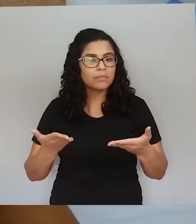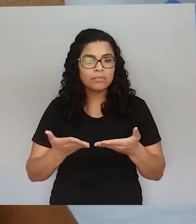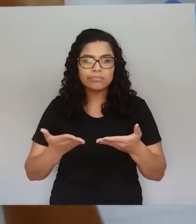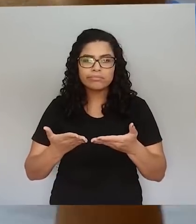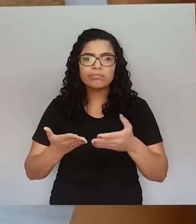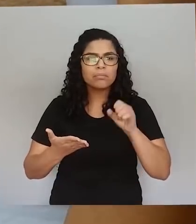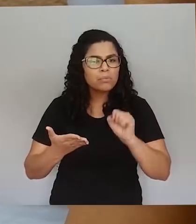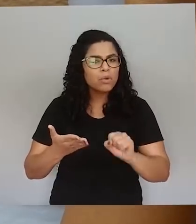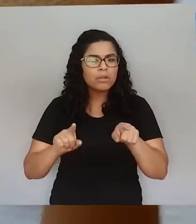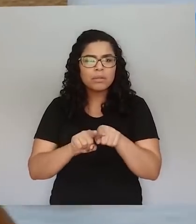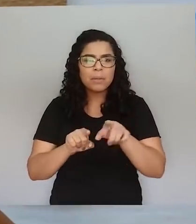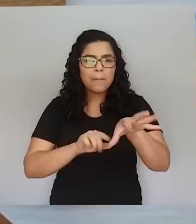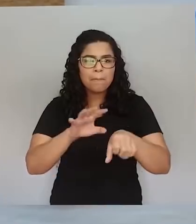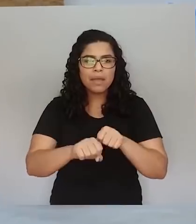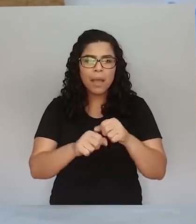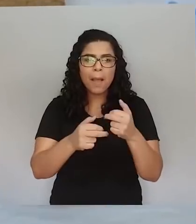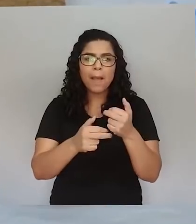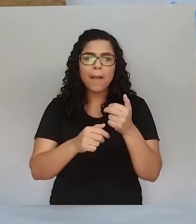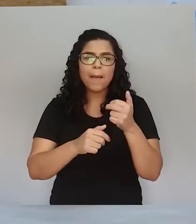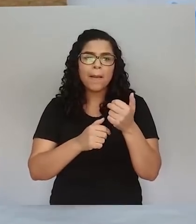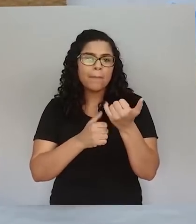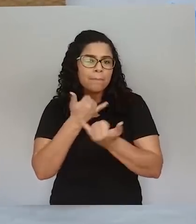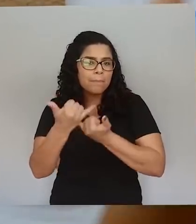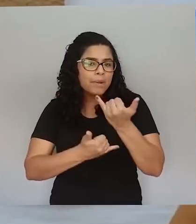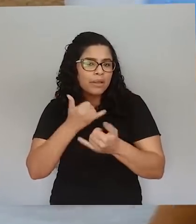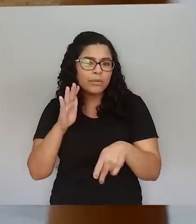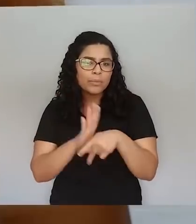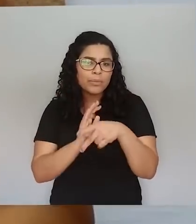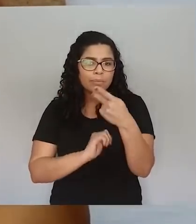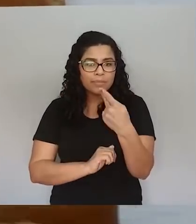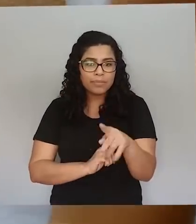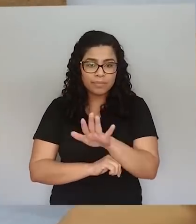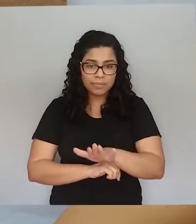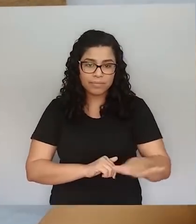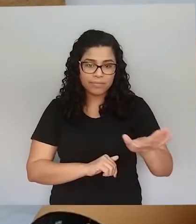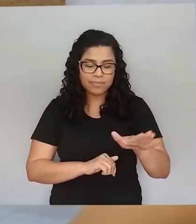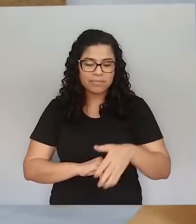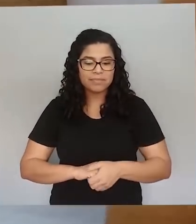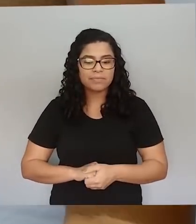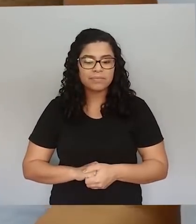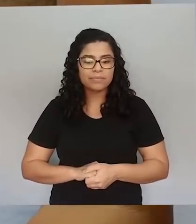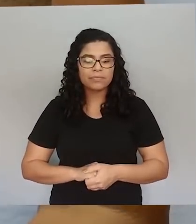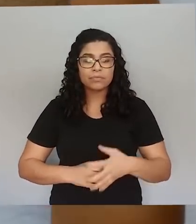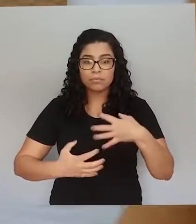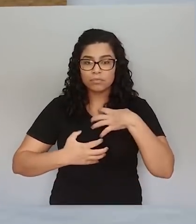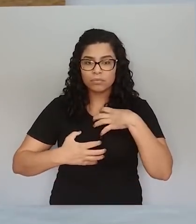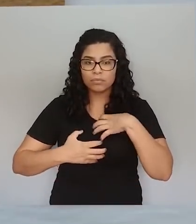Olá, crianças! Tudo bem com vocês? Olá, papais, mamães! Olá, colegas